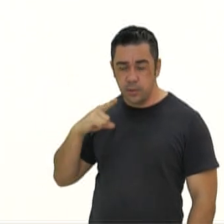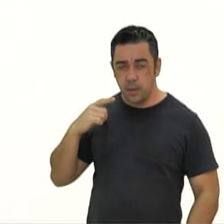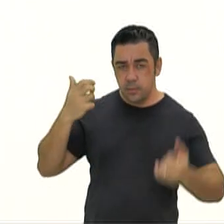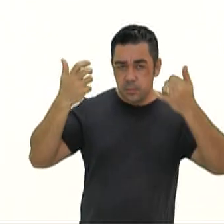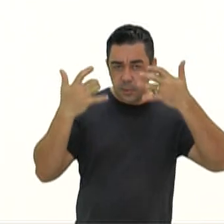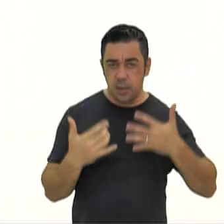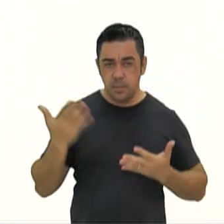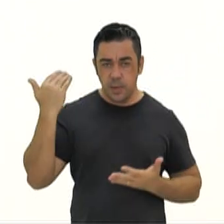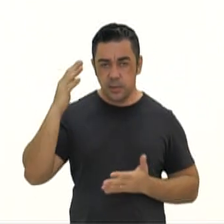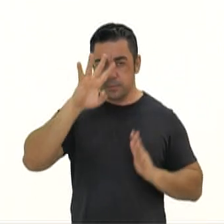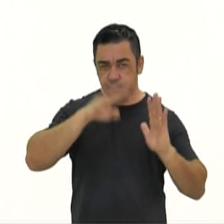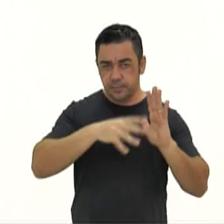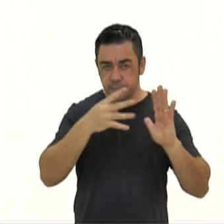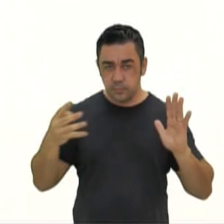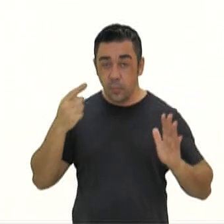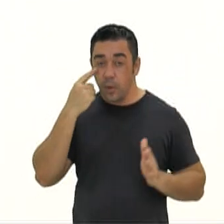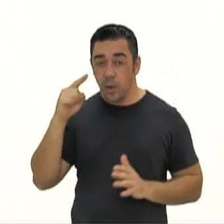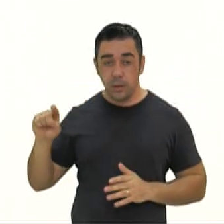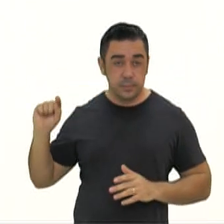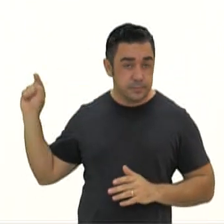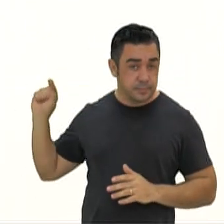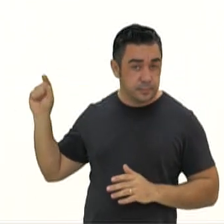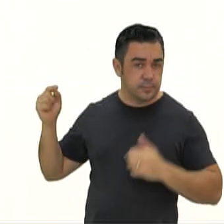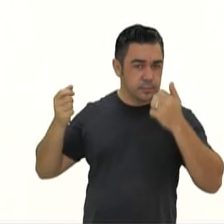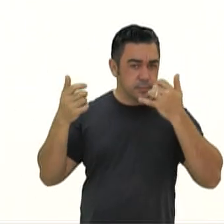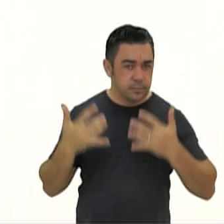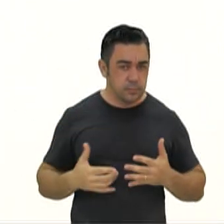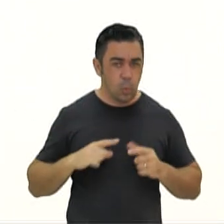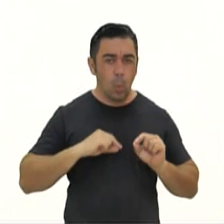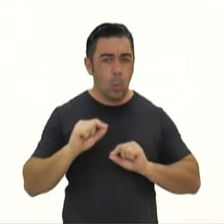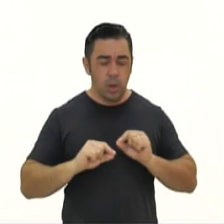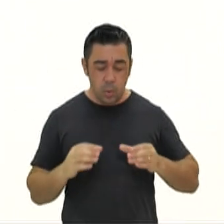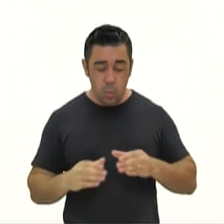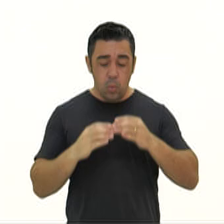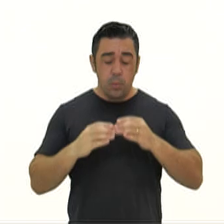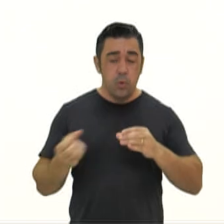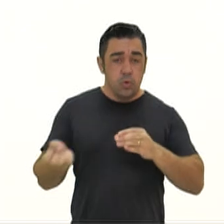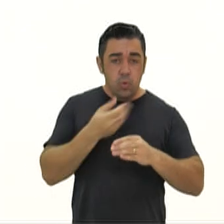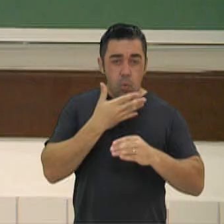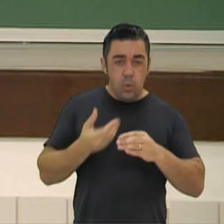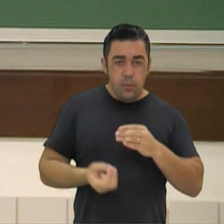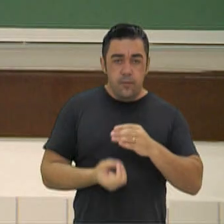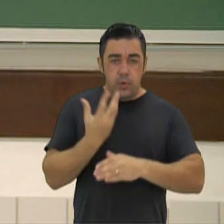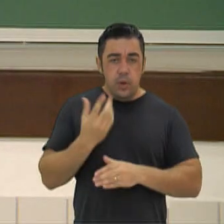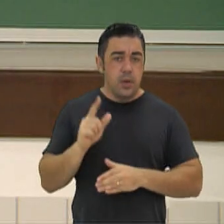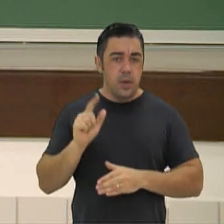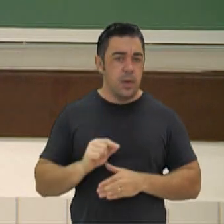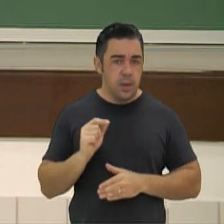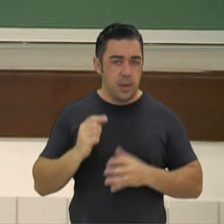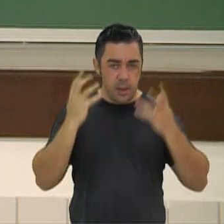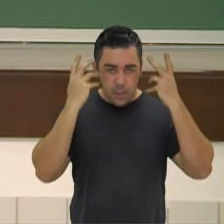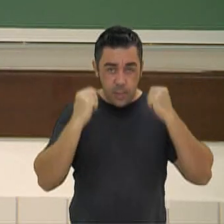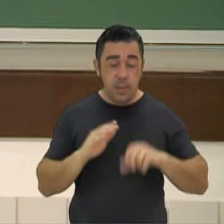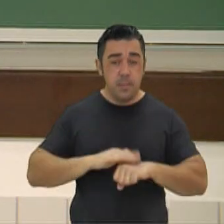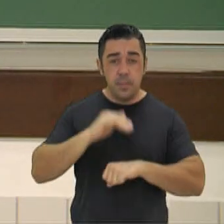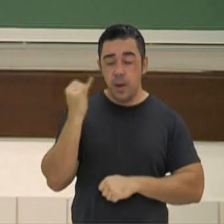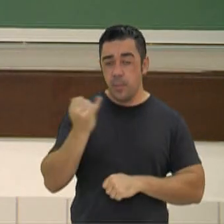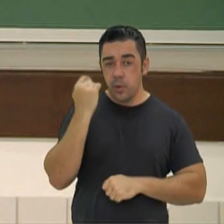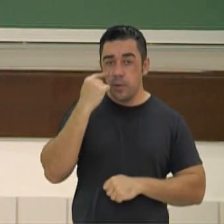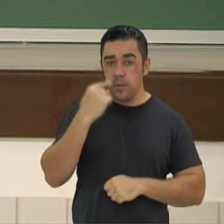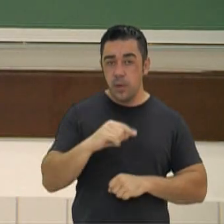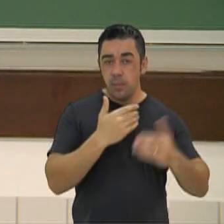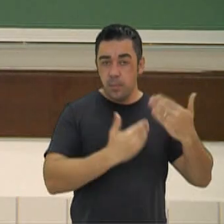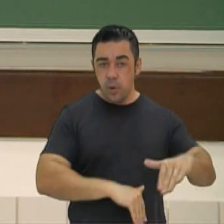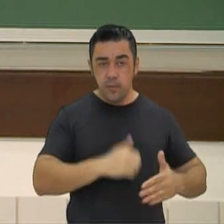aqui. Pessoal, quando a gente fala em especiação, o mais importante, o que cai geralmente no vestibular, é